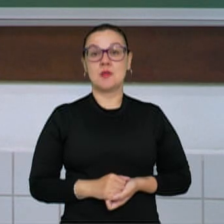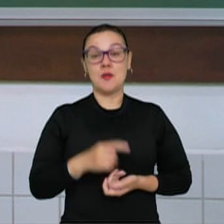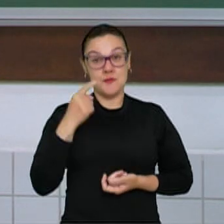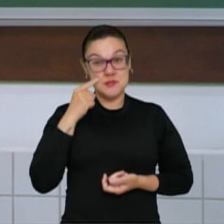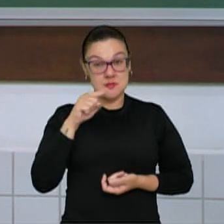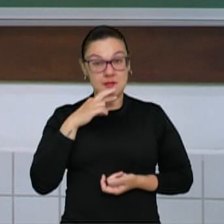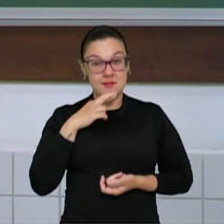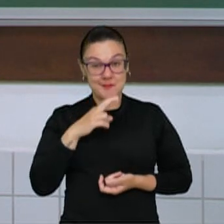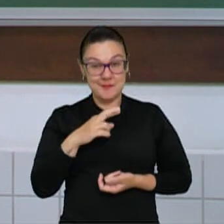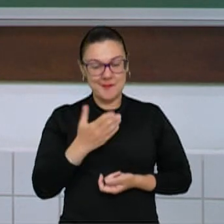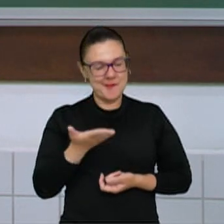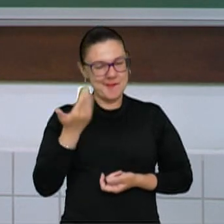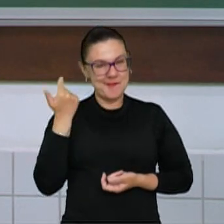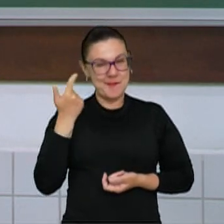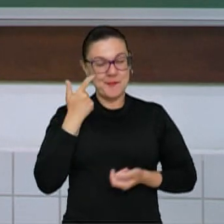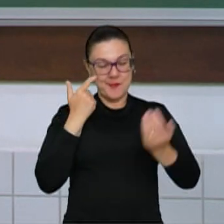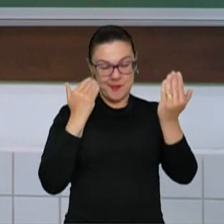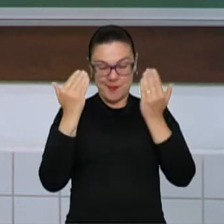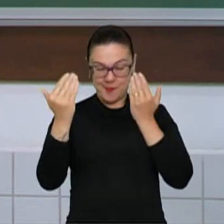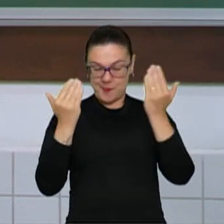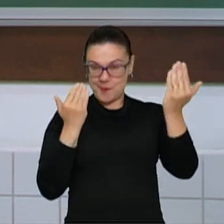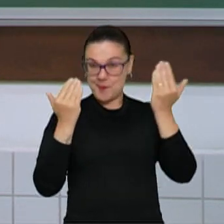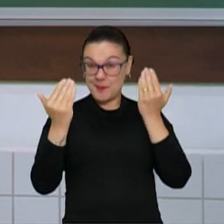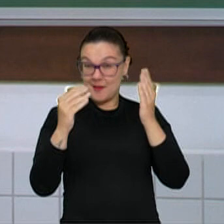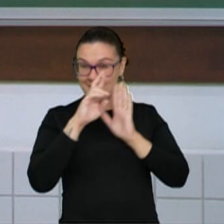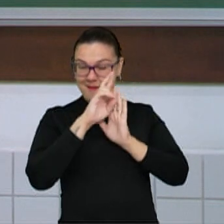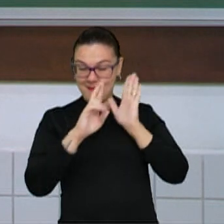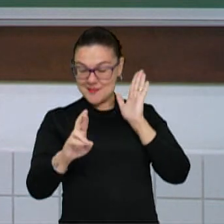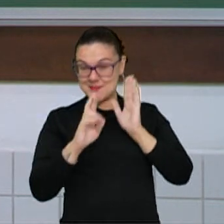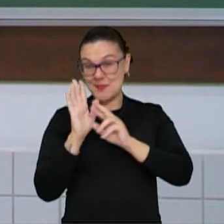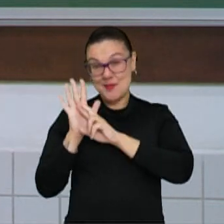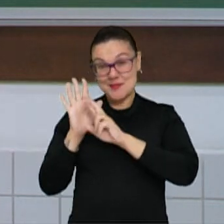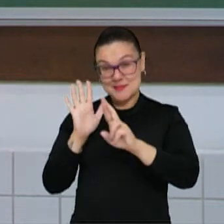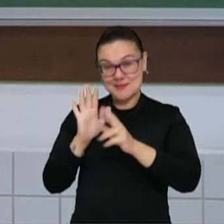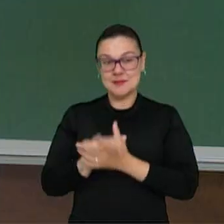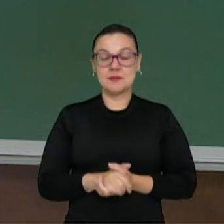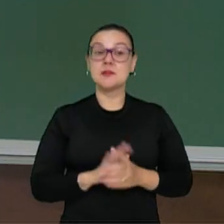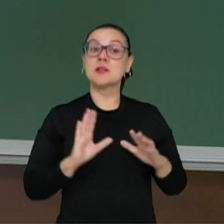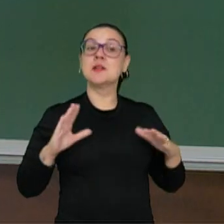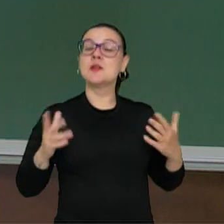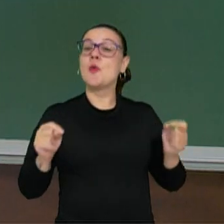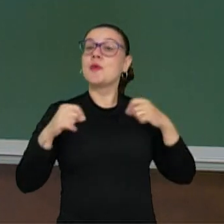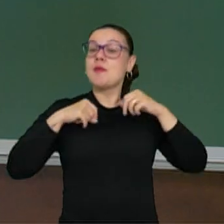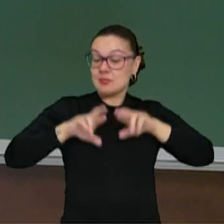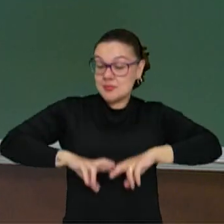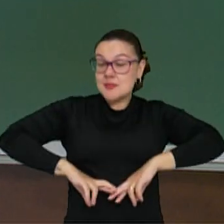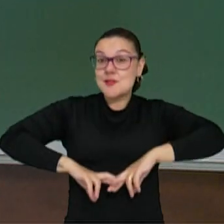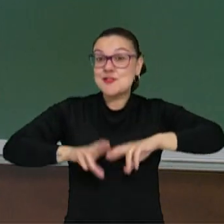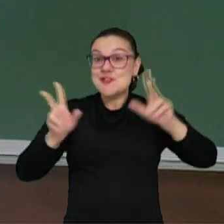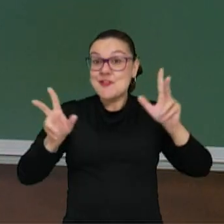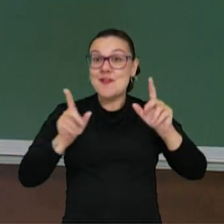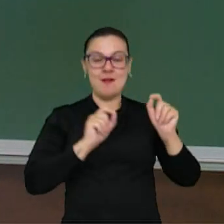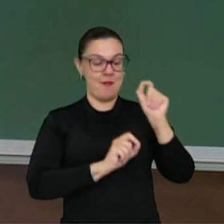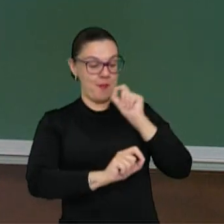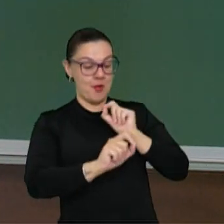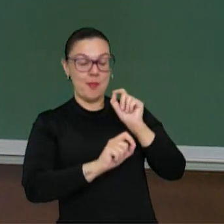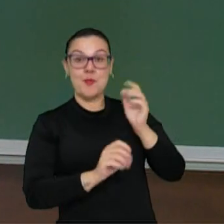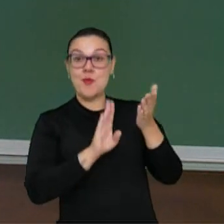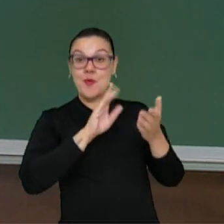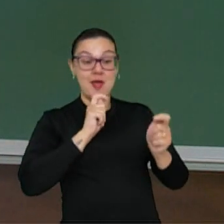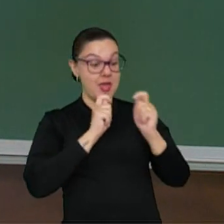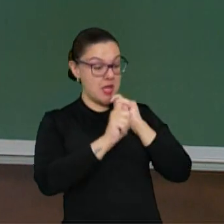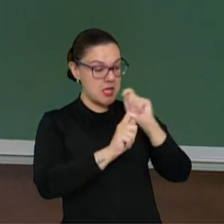Você respondeu? Vamos lá? Vamos comparar as nossas respostas? Pois é. O que que a gente tem de diferença, né, entre a